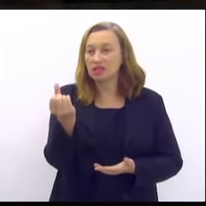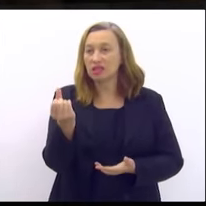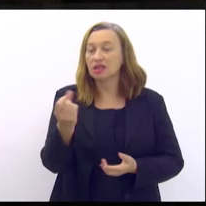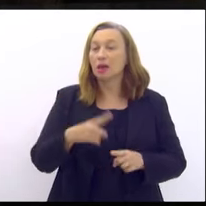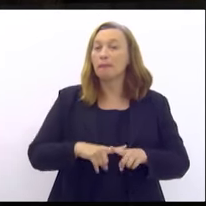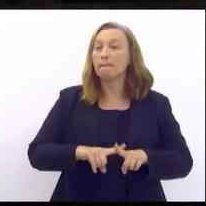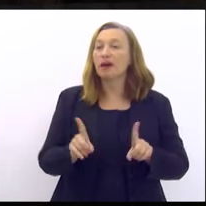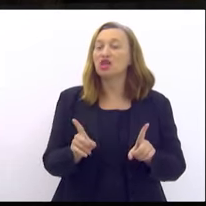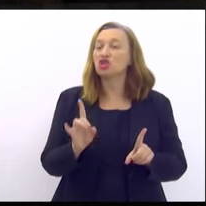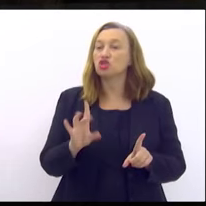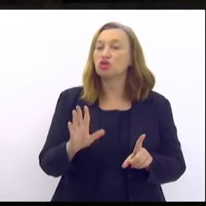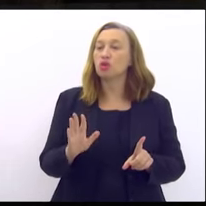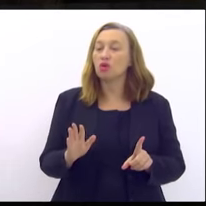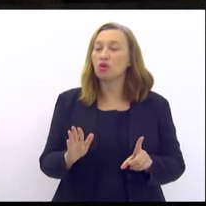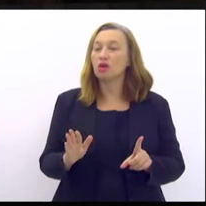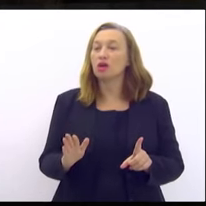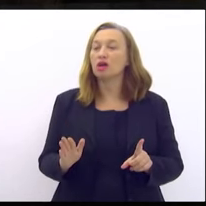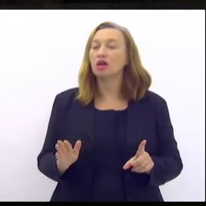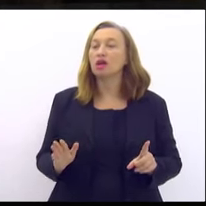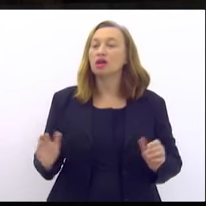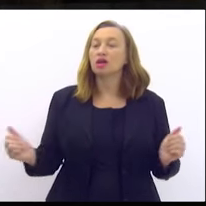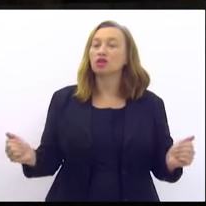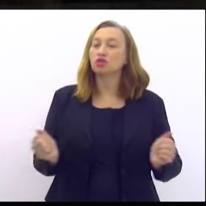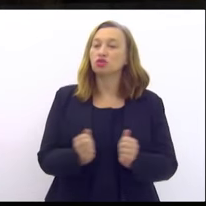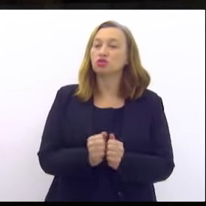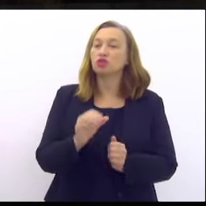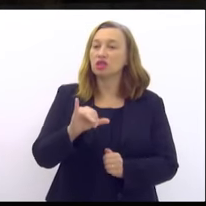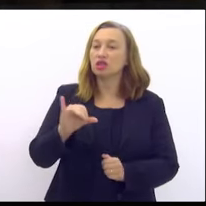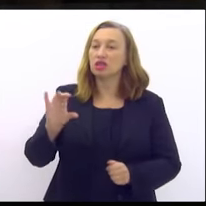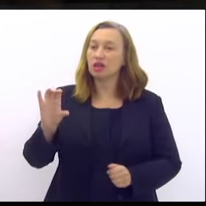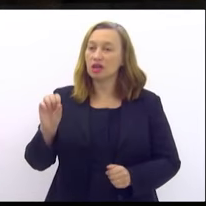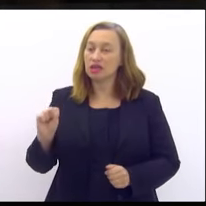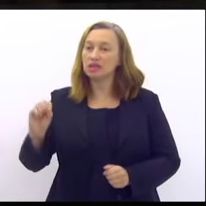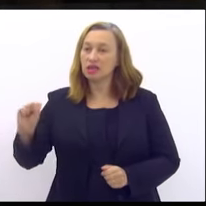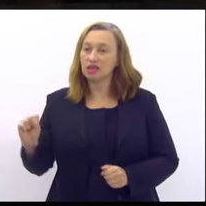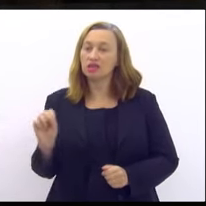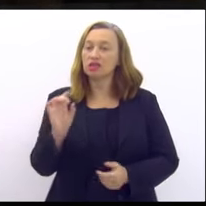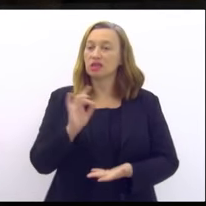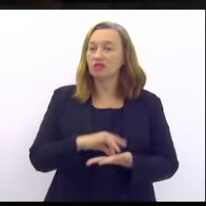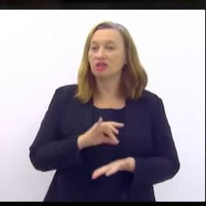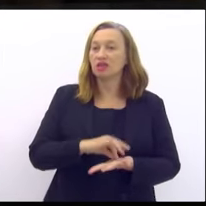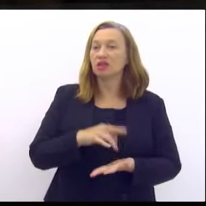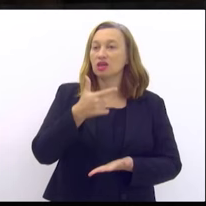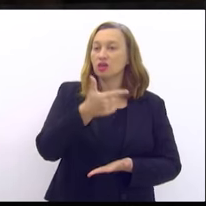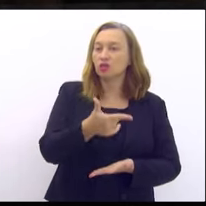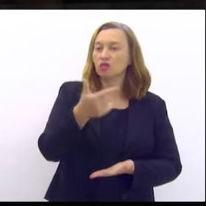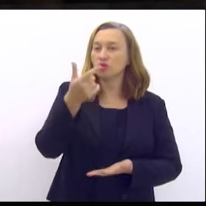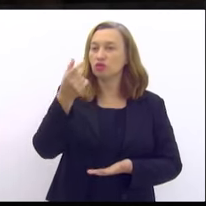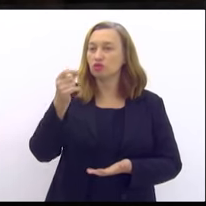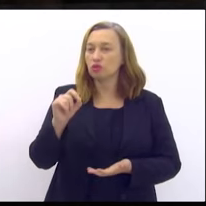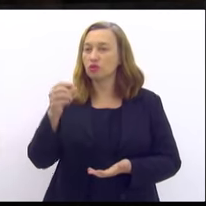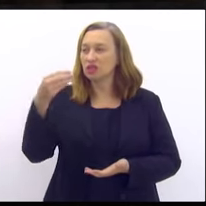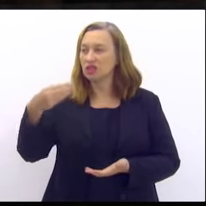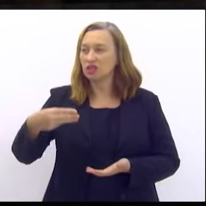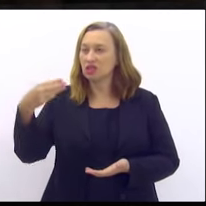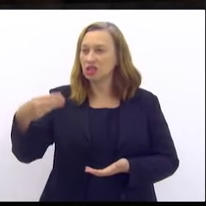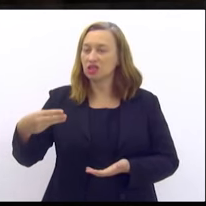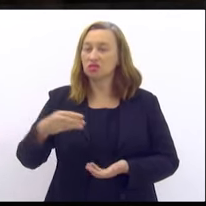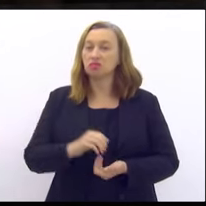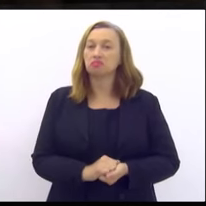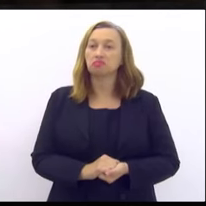só se extinguirá junto com o ISS na verdade em 2033